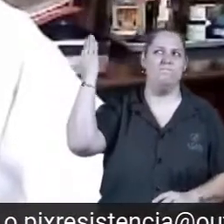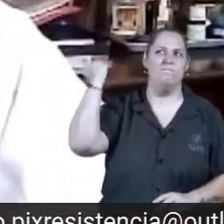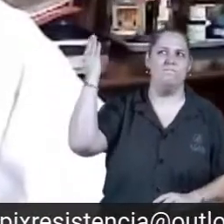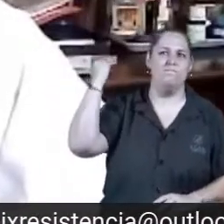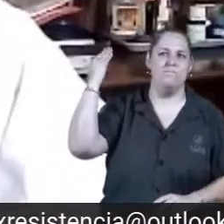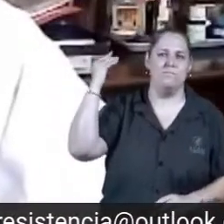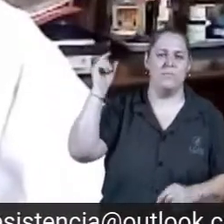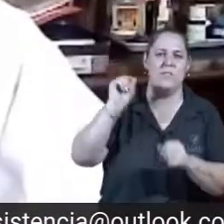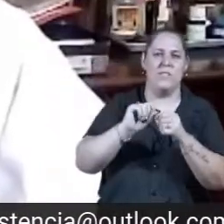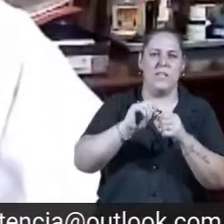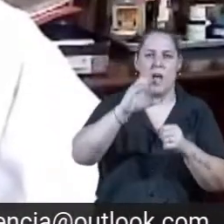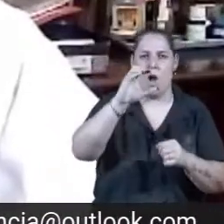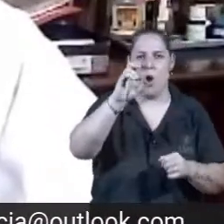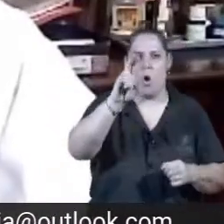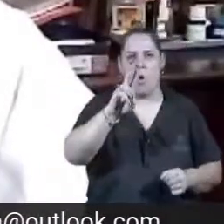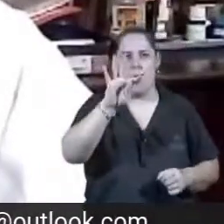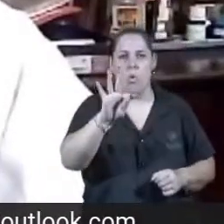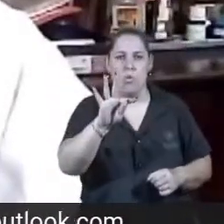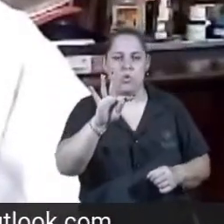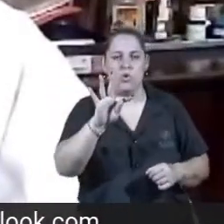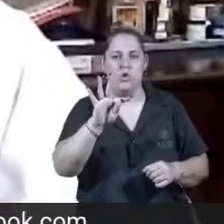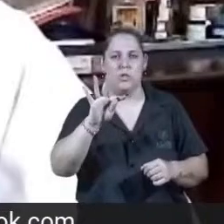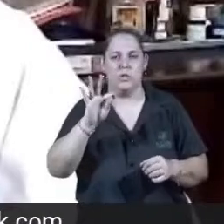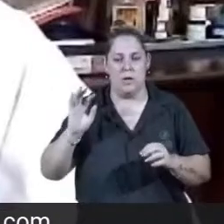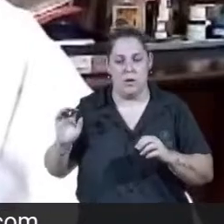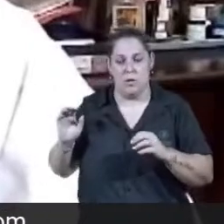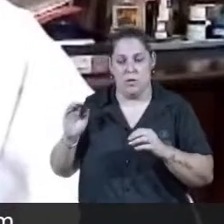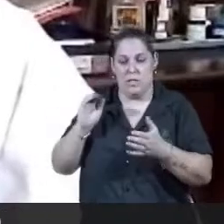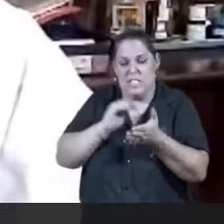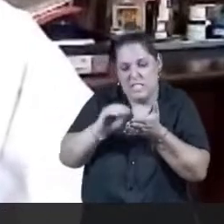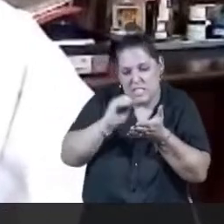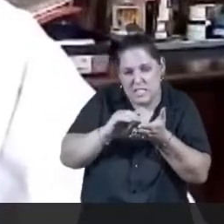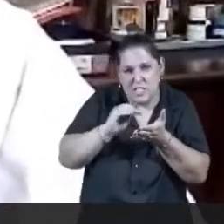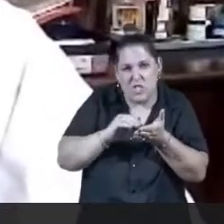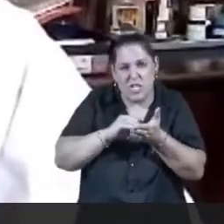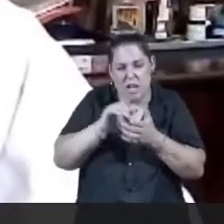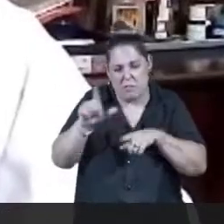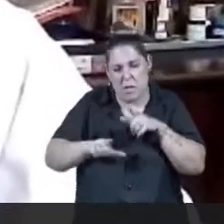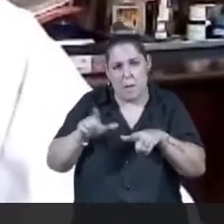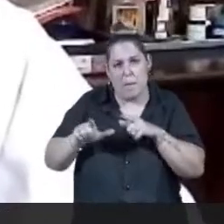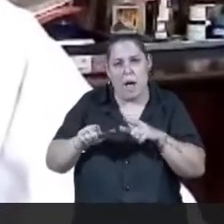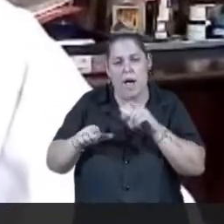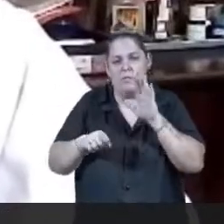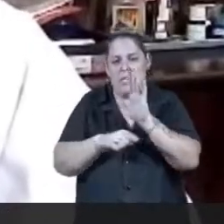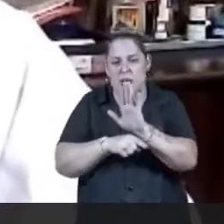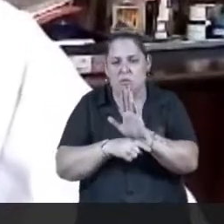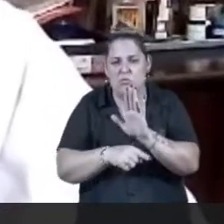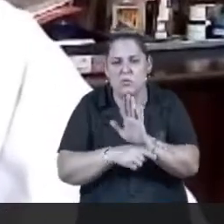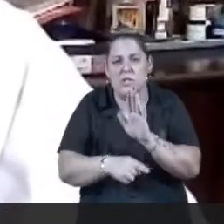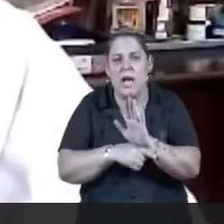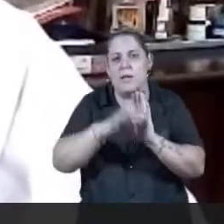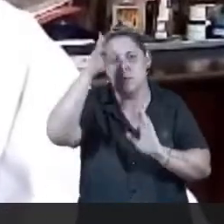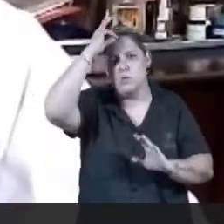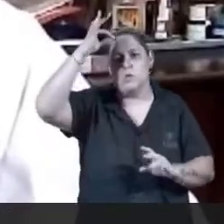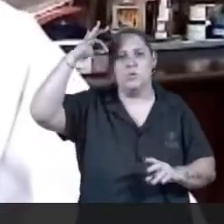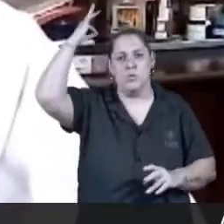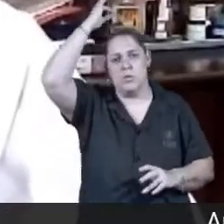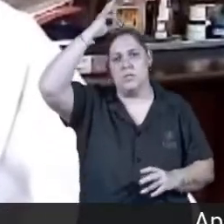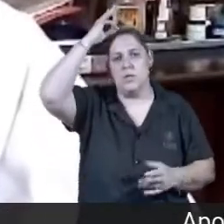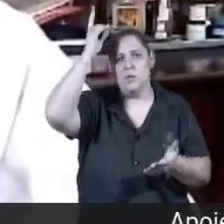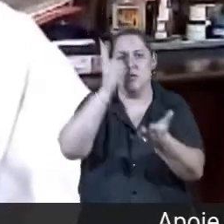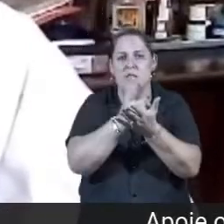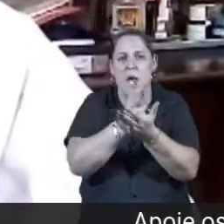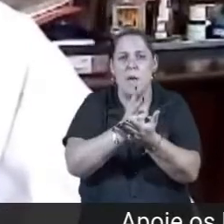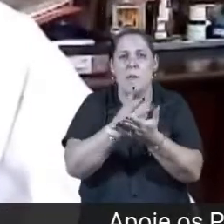CUT. Os companheiros que vêm do movimento sindical aí nos ajudaram e o Espírito Santo sempre esteve muito presente na